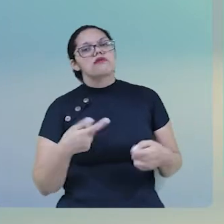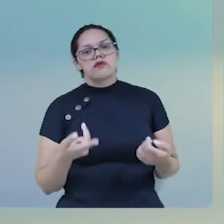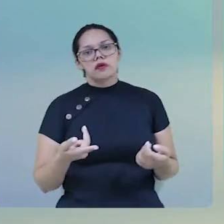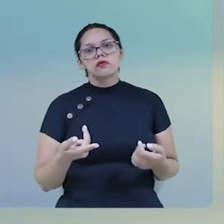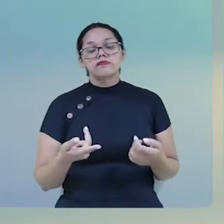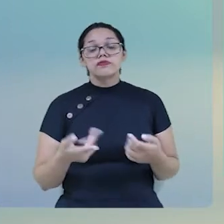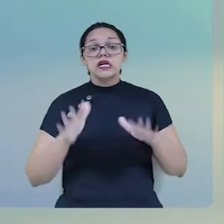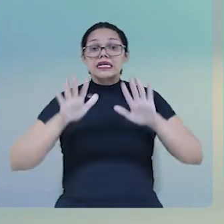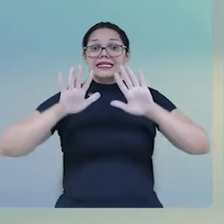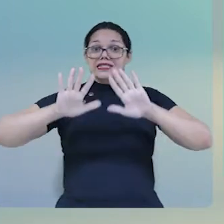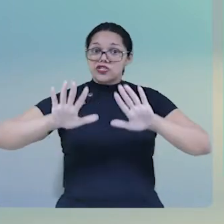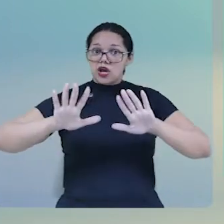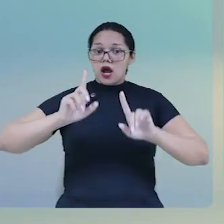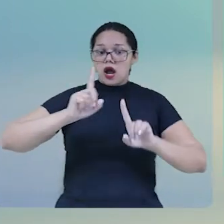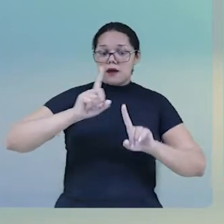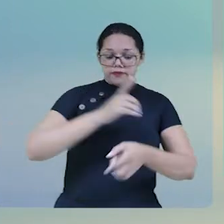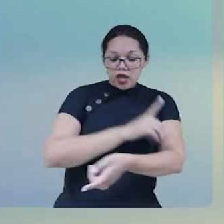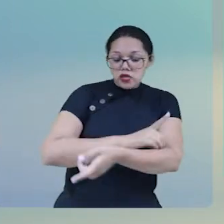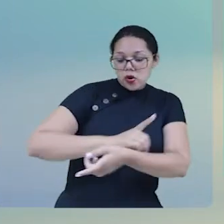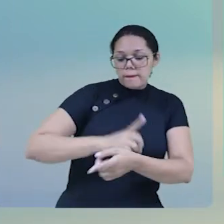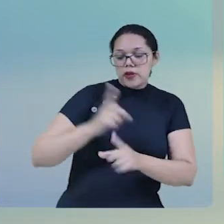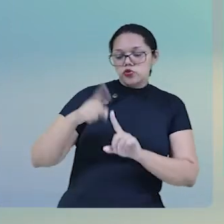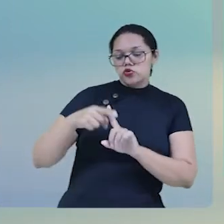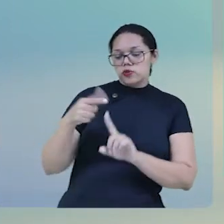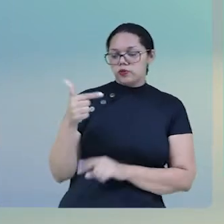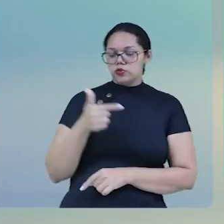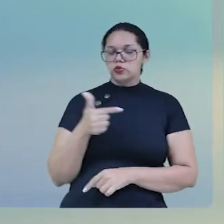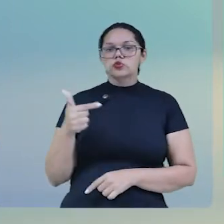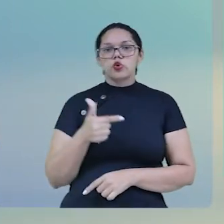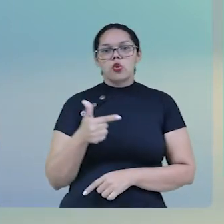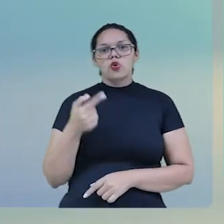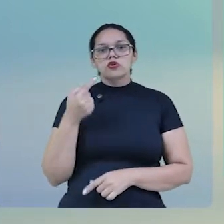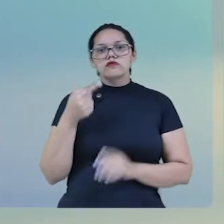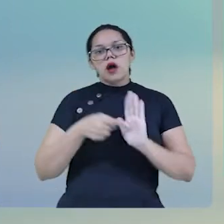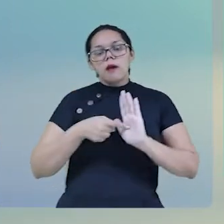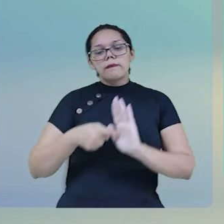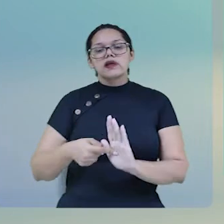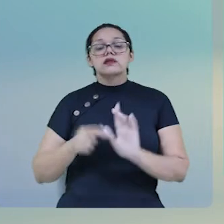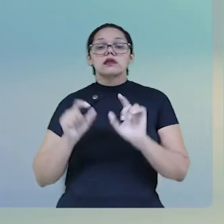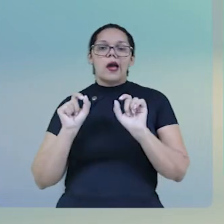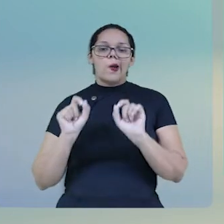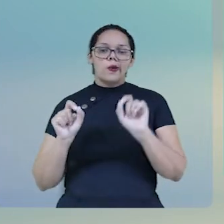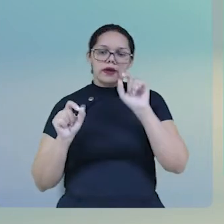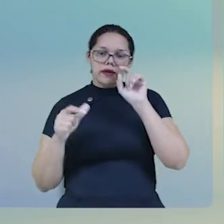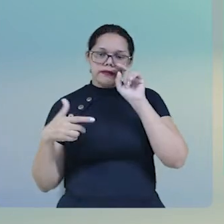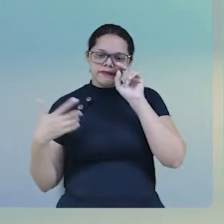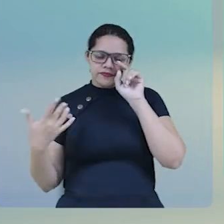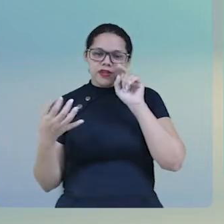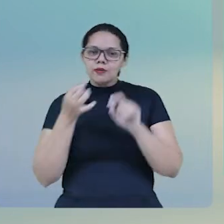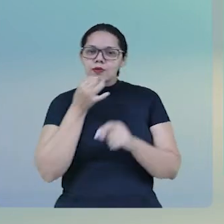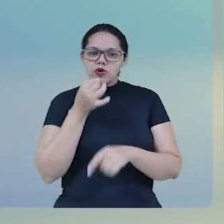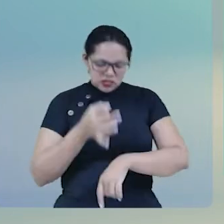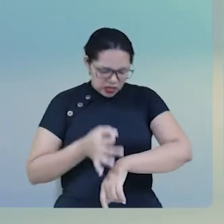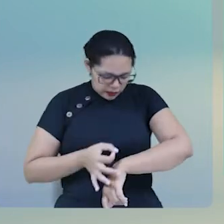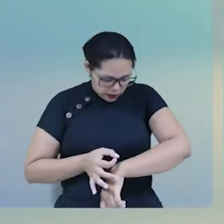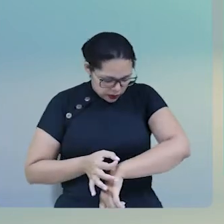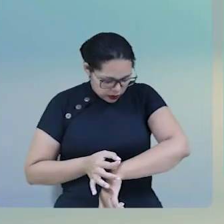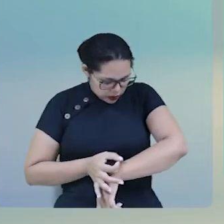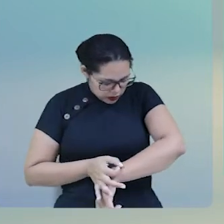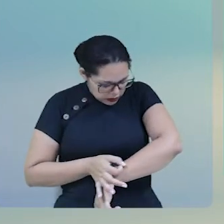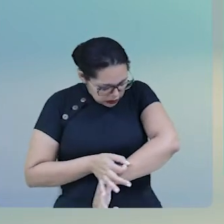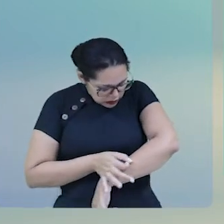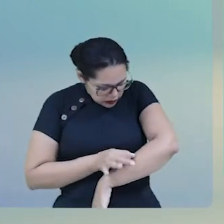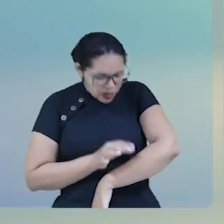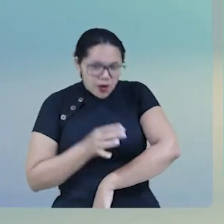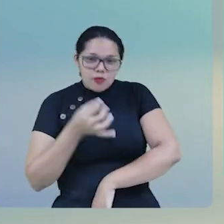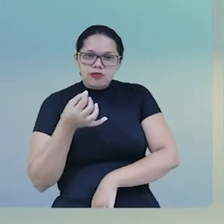momento, ok? Já a diabetes tipo 2, eu vou apresentar infecções frequentes. Sabe aquelas feridinhas que